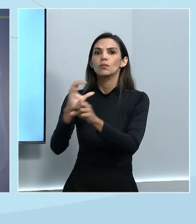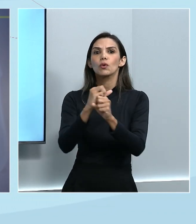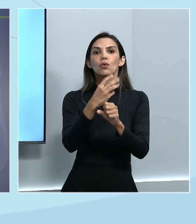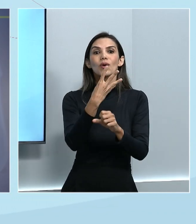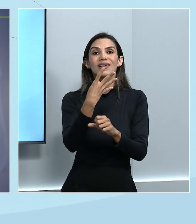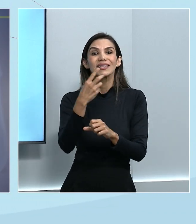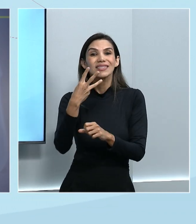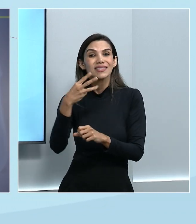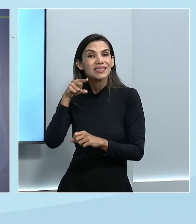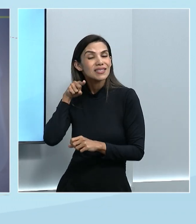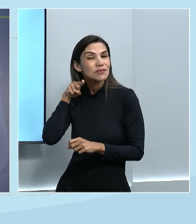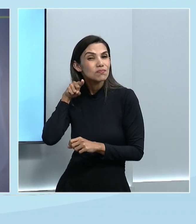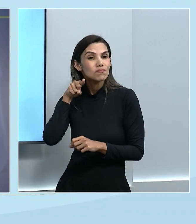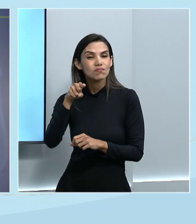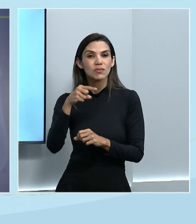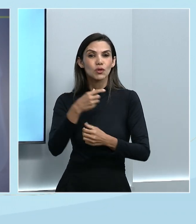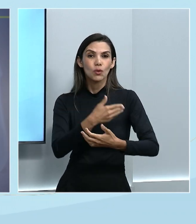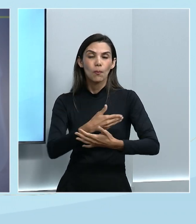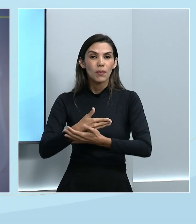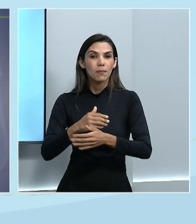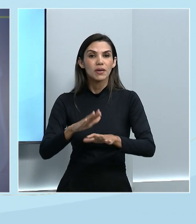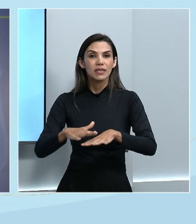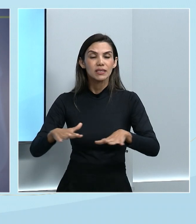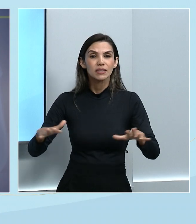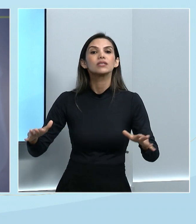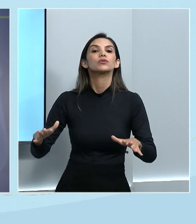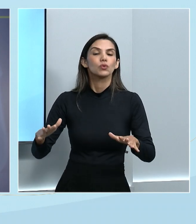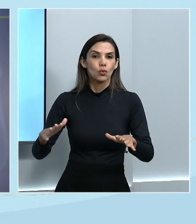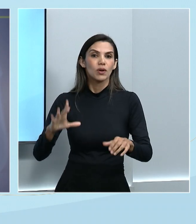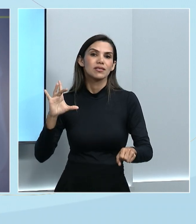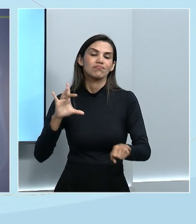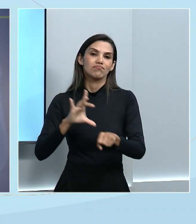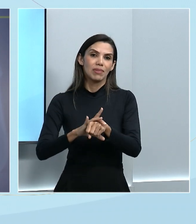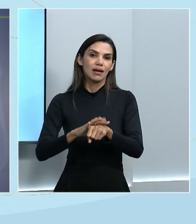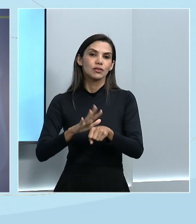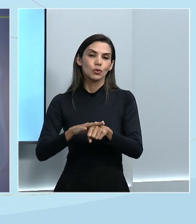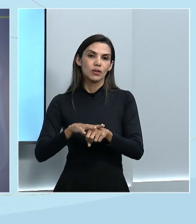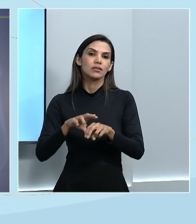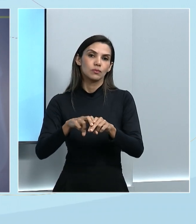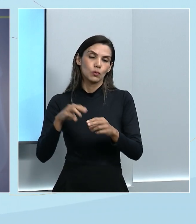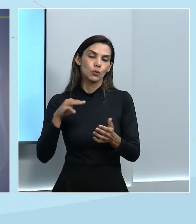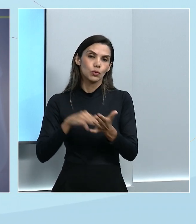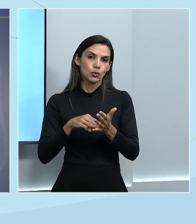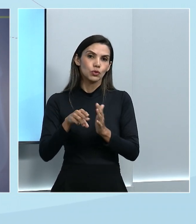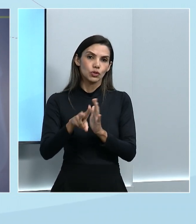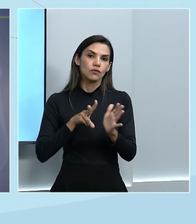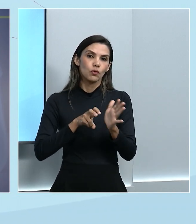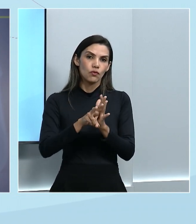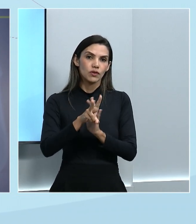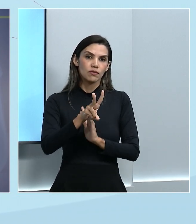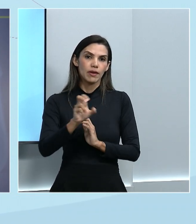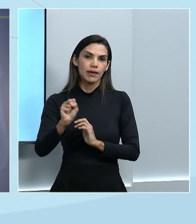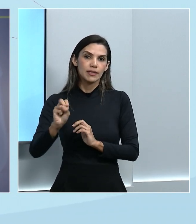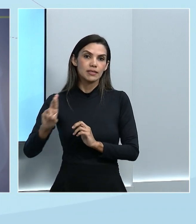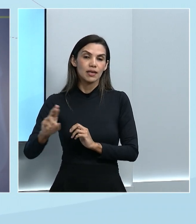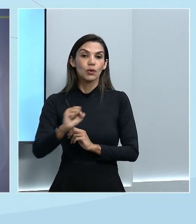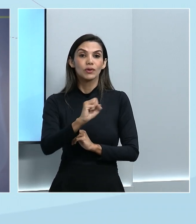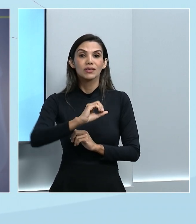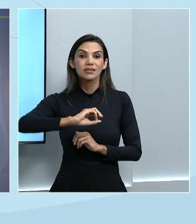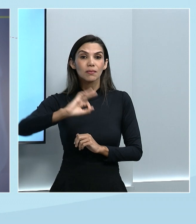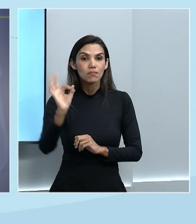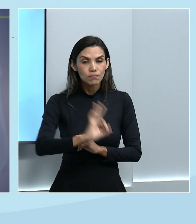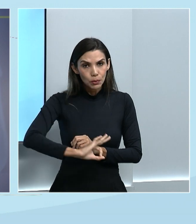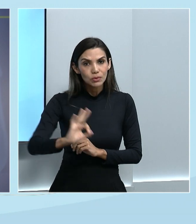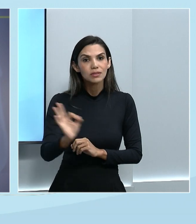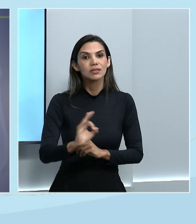casos de síndrome respiratória aguda grave causados pelo vírus sincial respiratório. Cerca de 80%